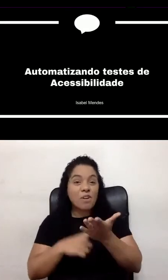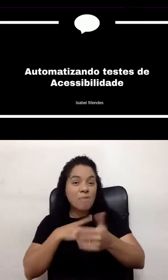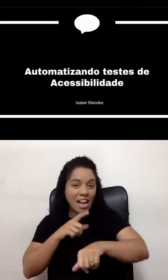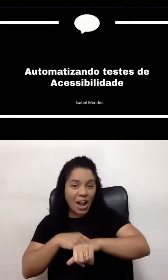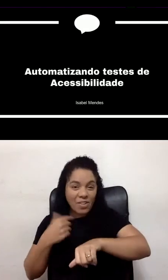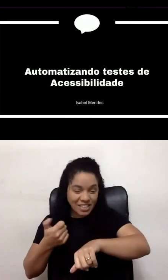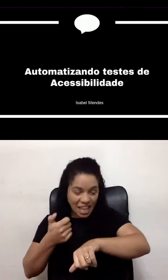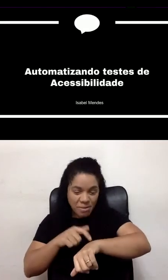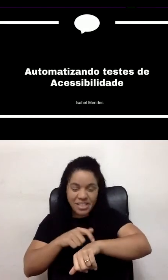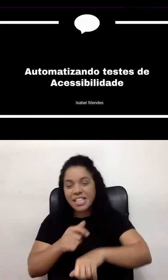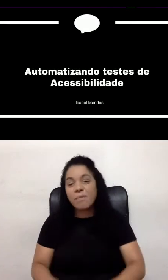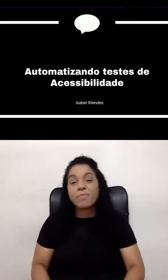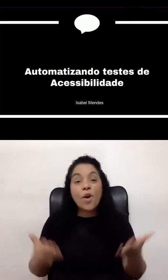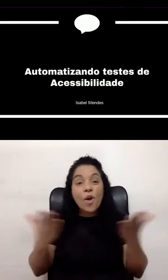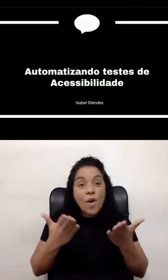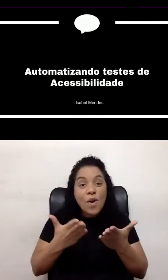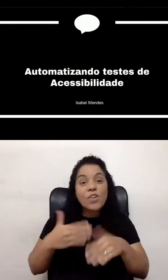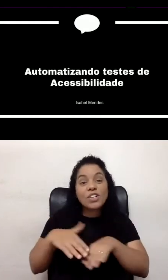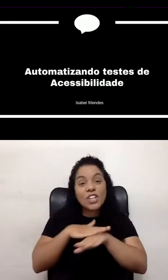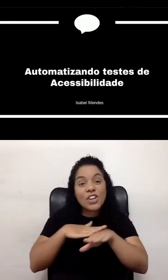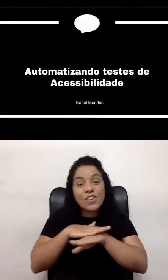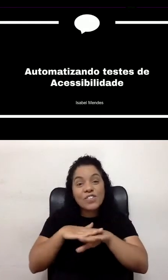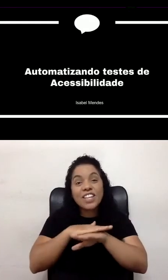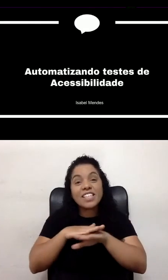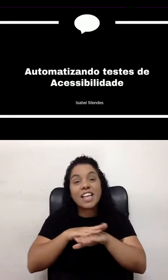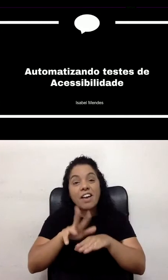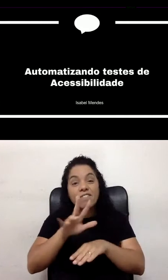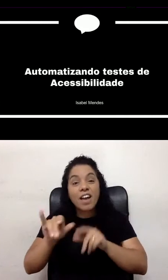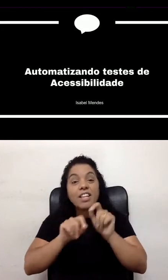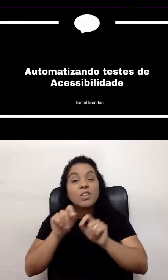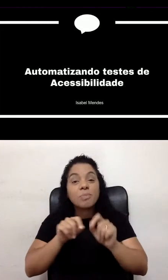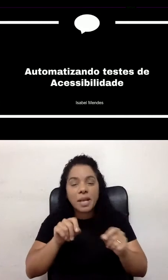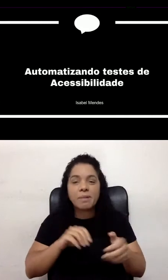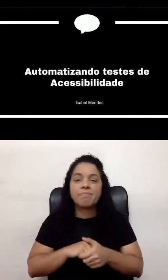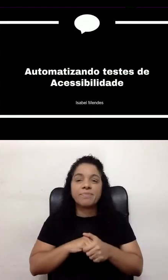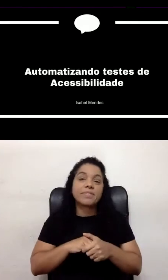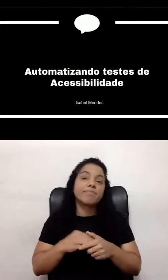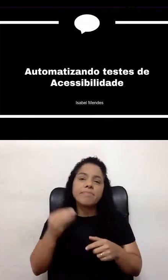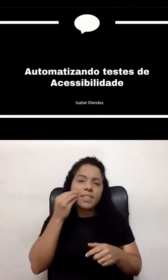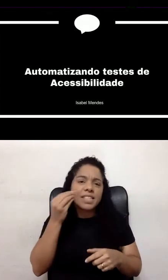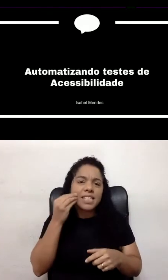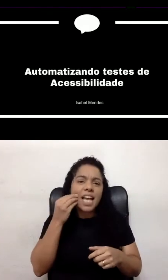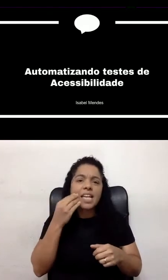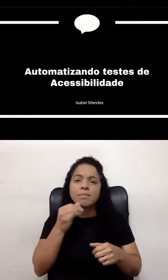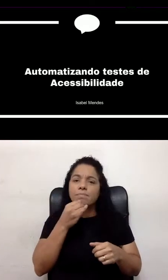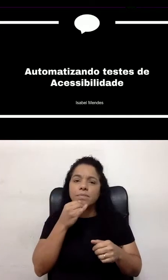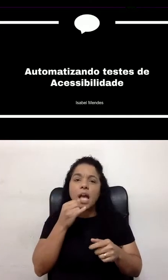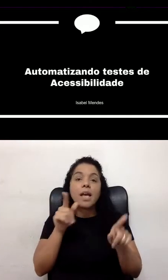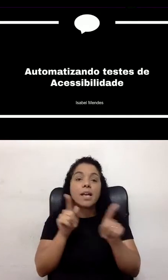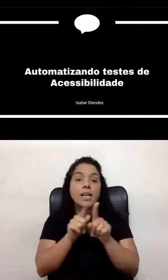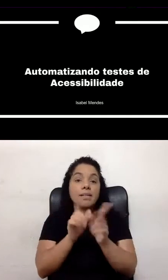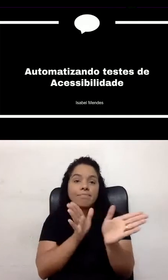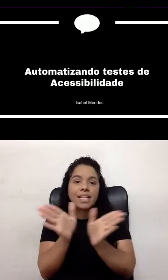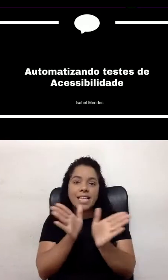aqui, gente. Hoje a gente vai conversar sobre testes automatizados em acessibilidade, tá,